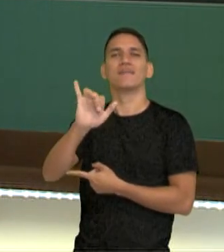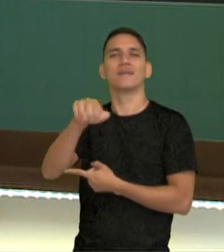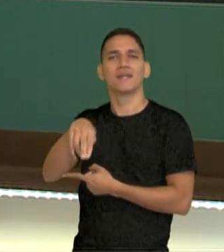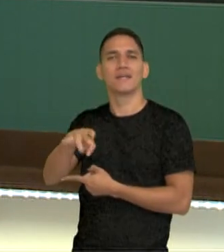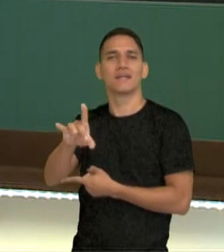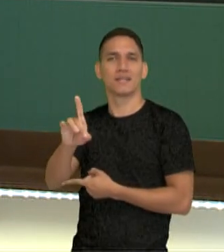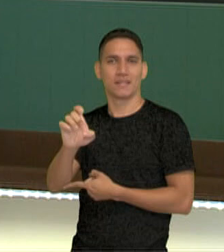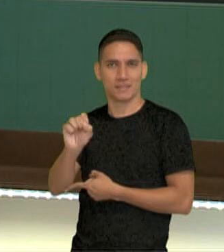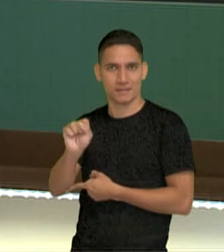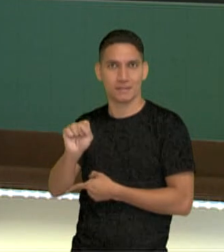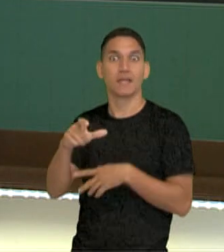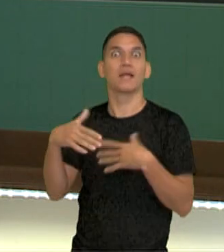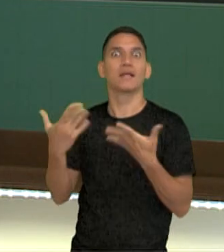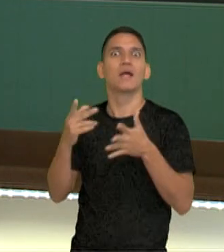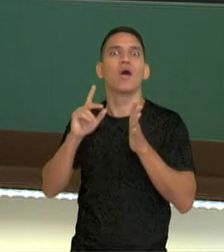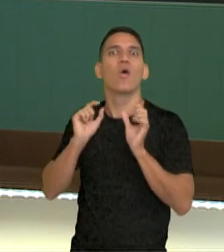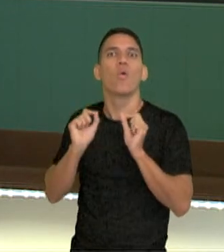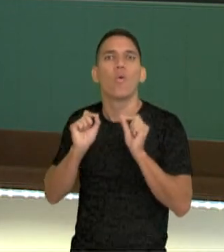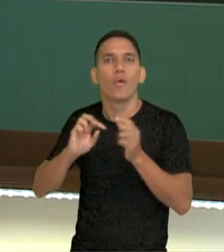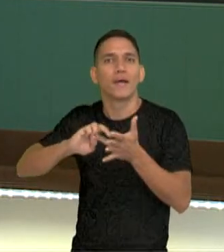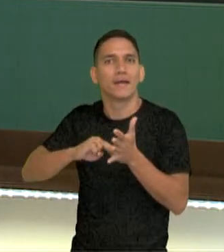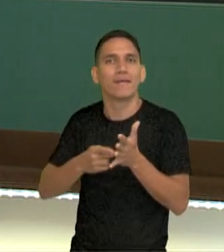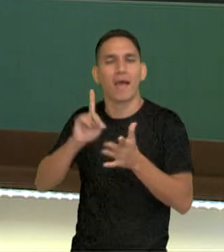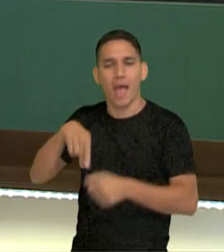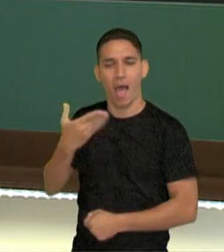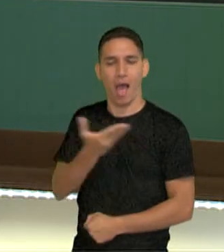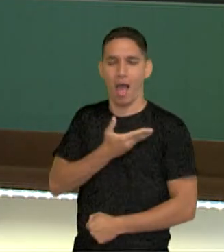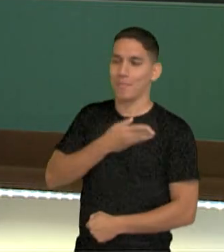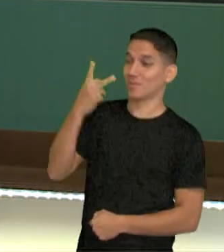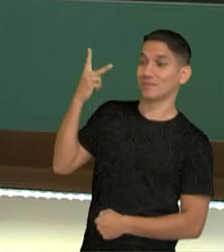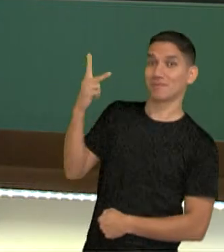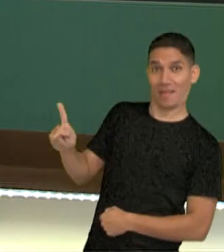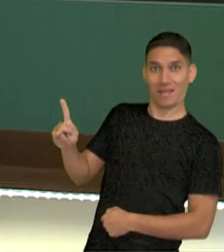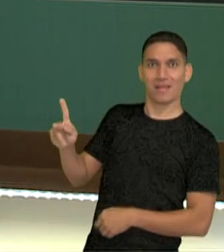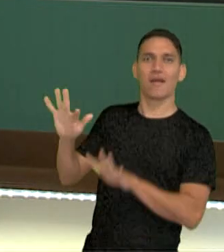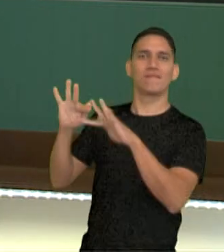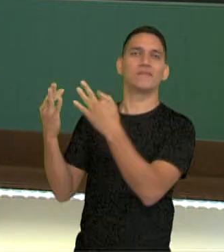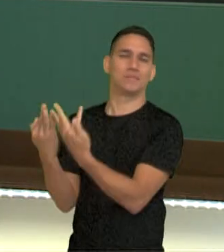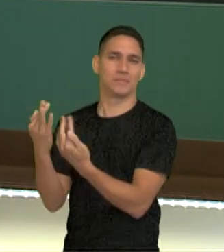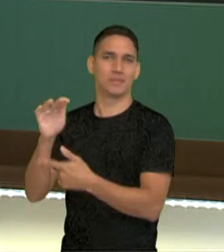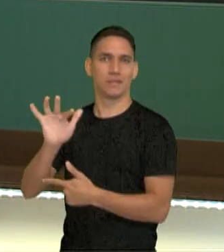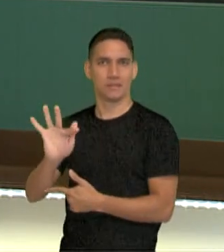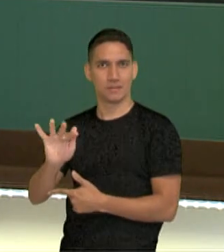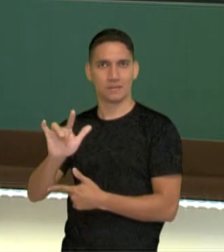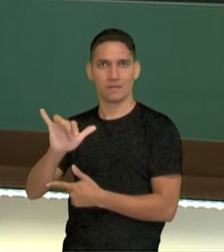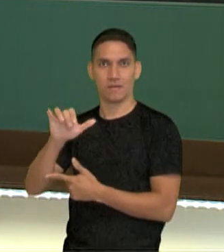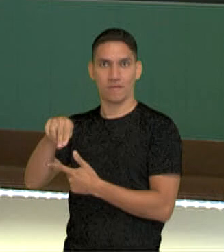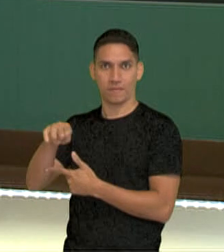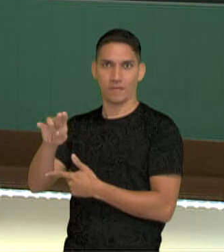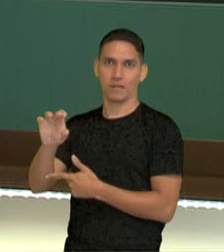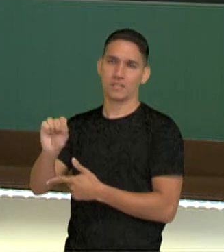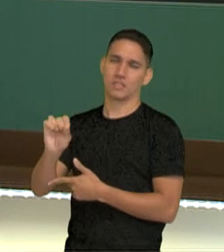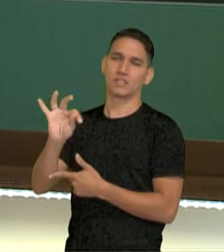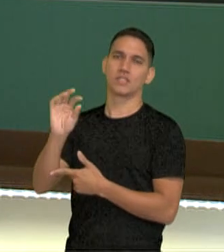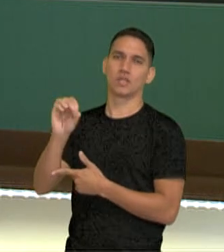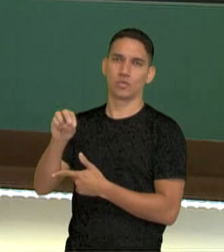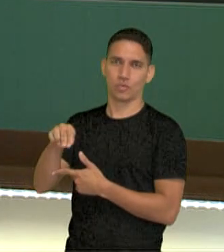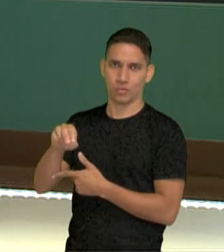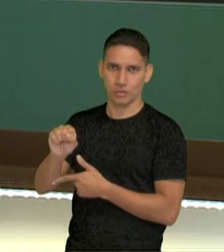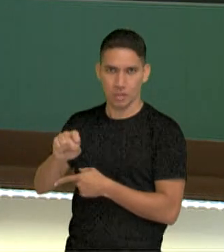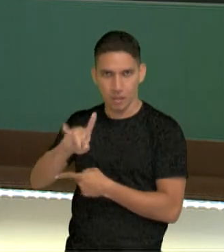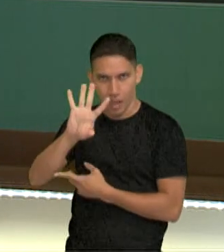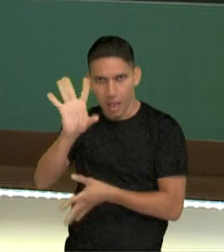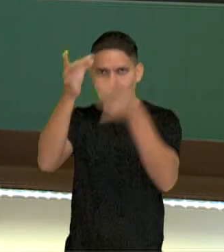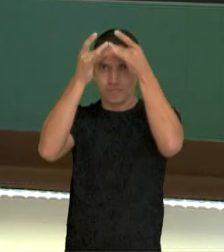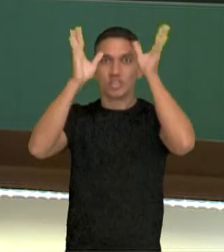que os amigos dos Flintstones, ok? Pegaram essa informação? Então anota